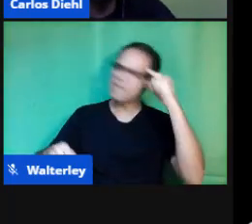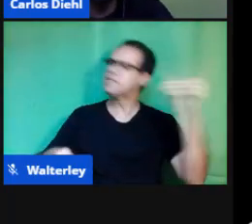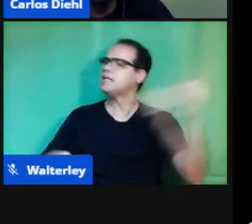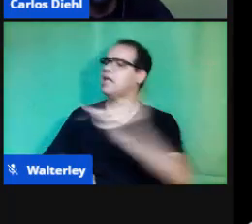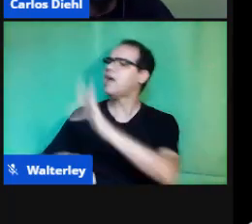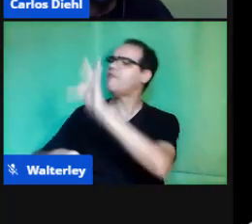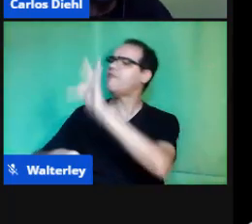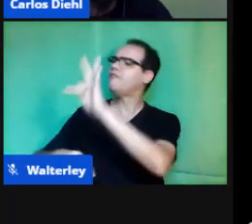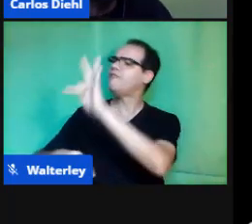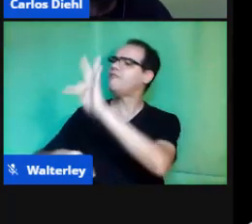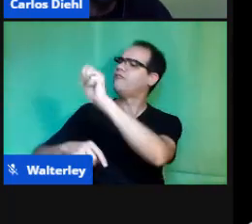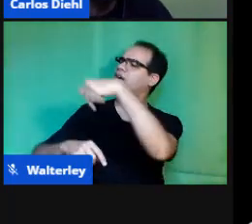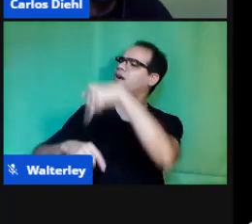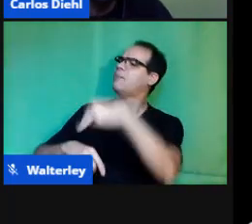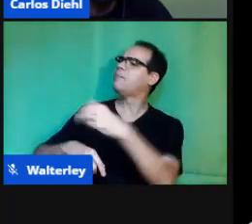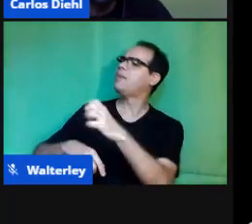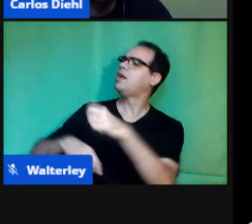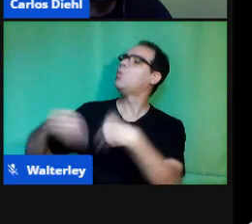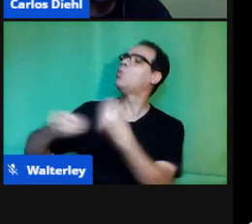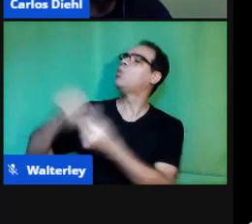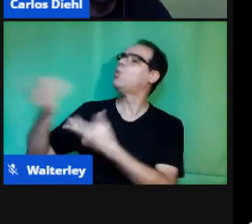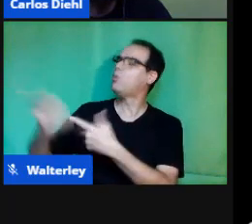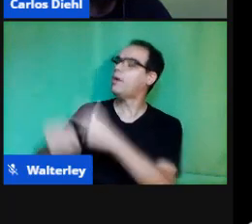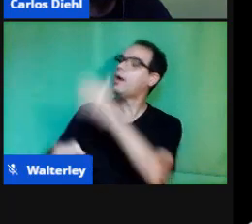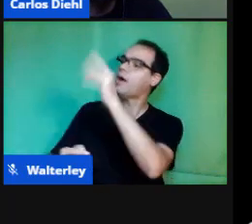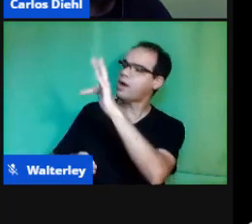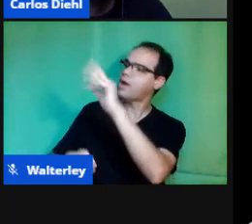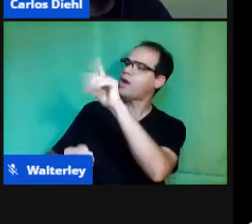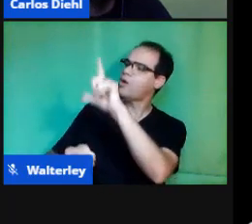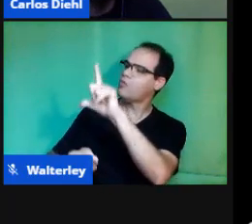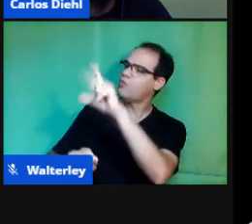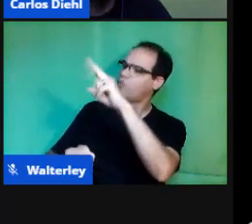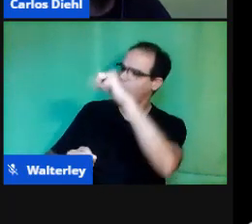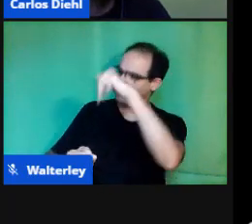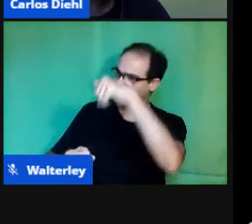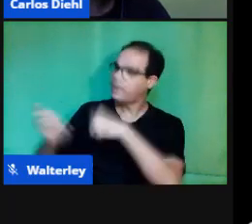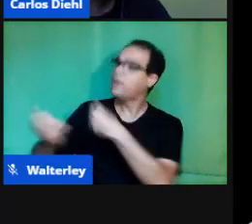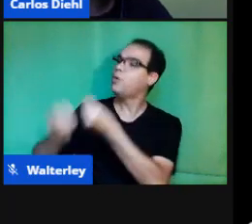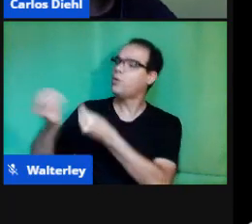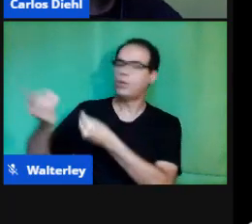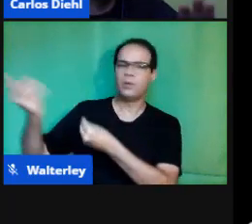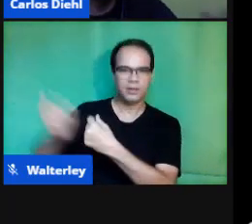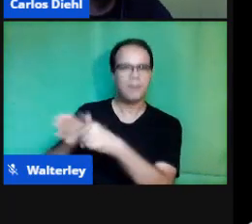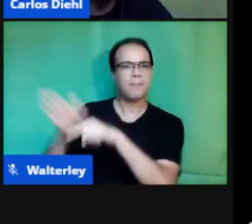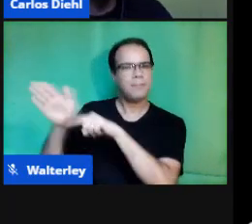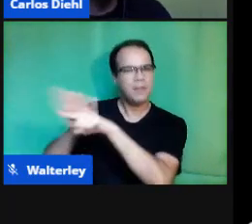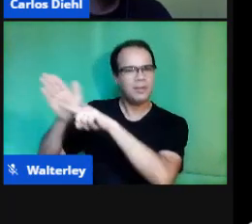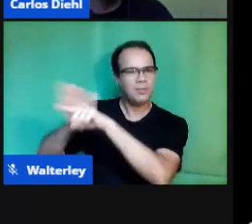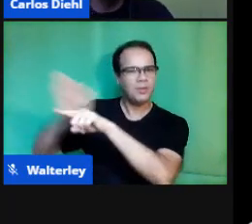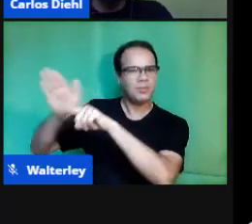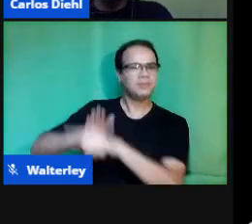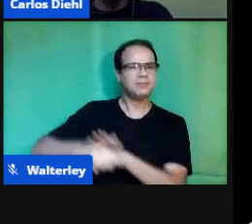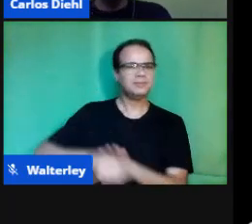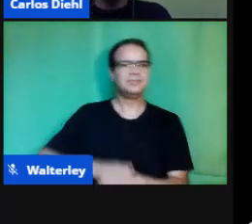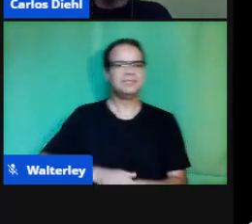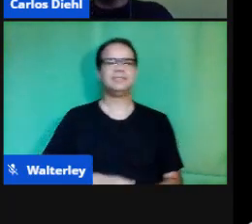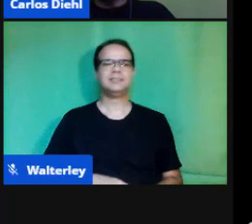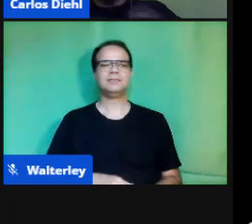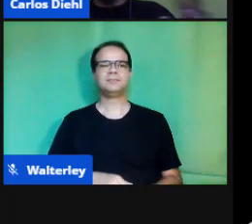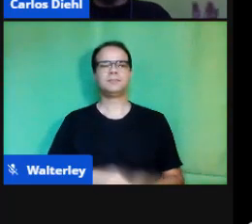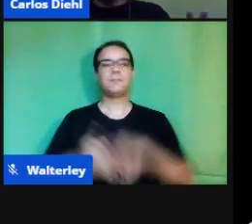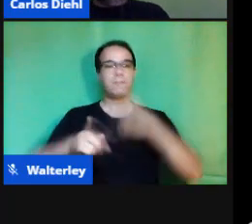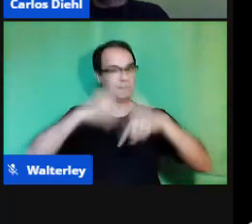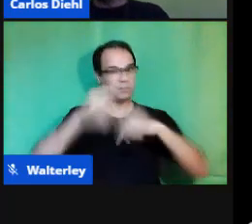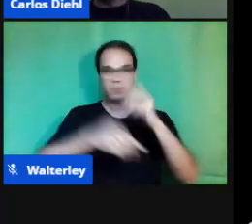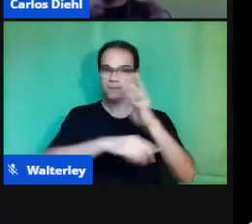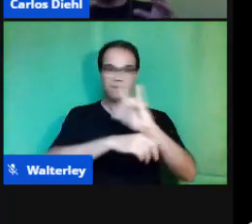do futebol para contar a história da rivalidade entre os times cariocas, Flamengo e Fluminense. Aí